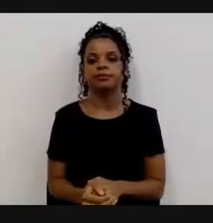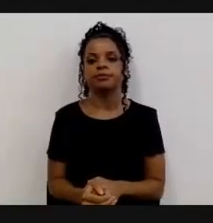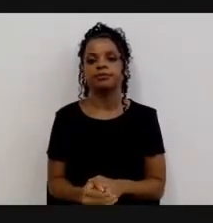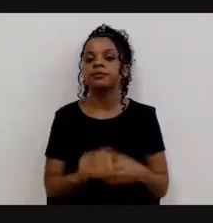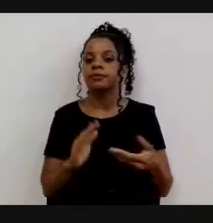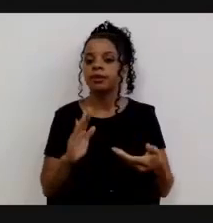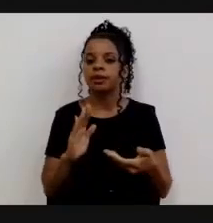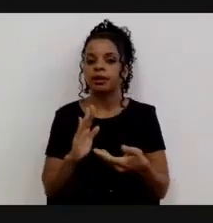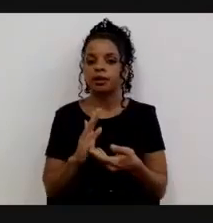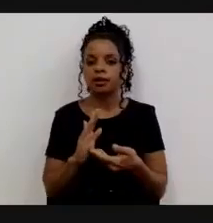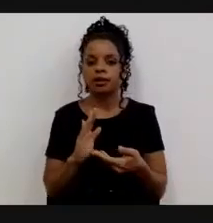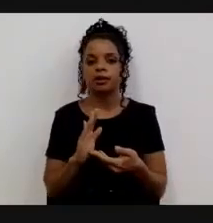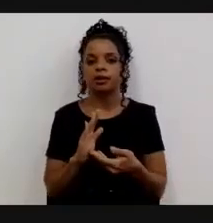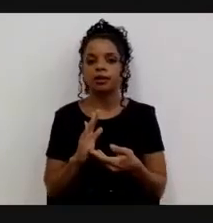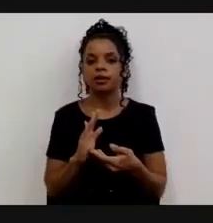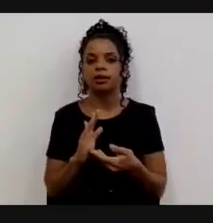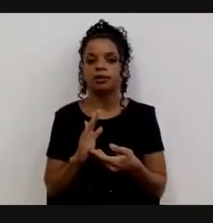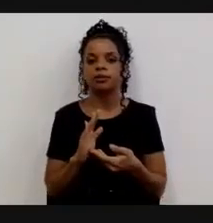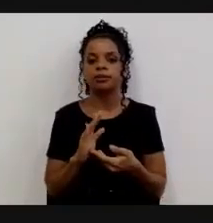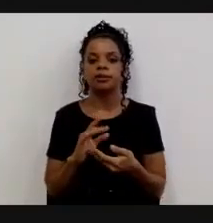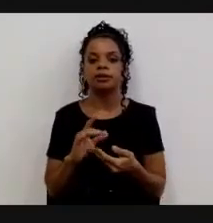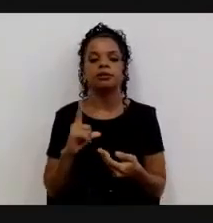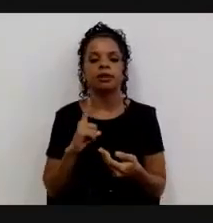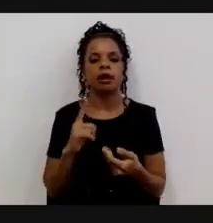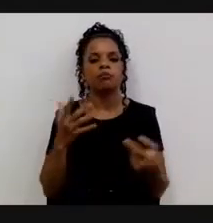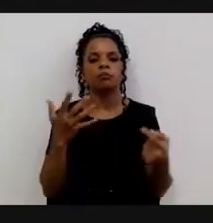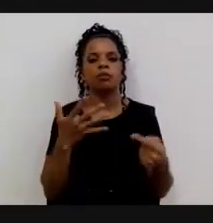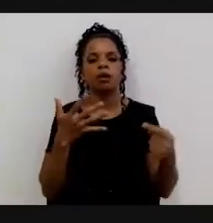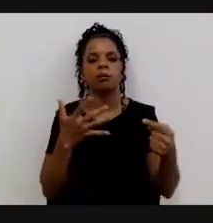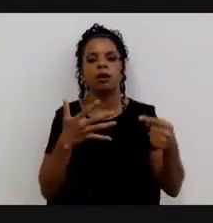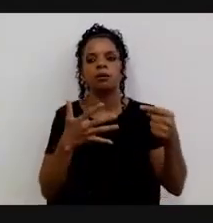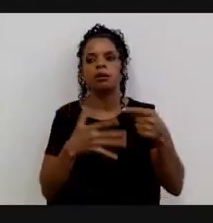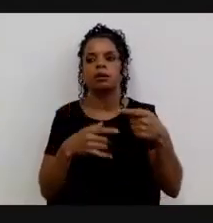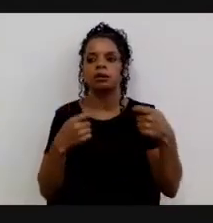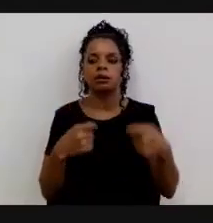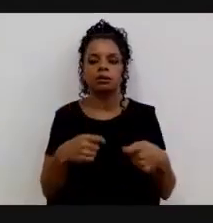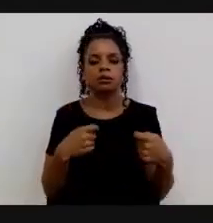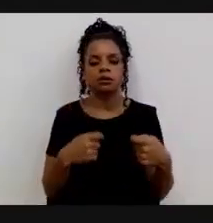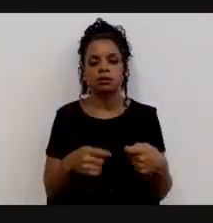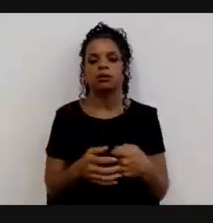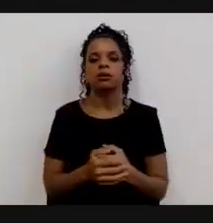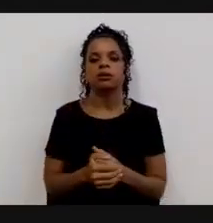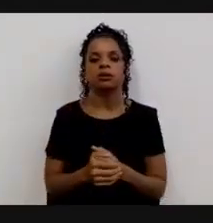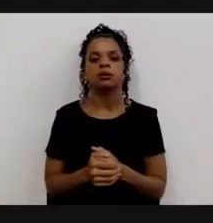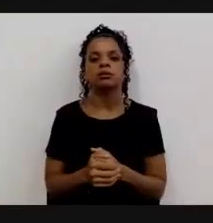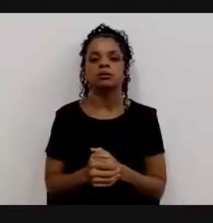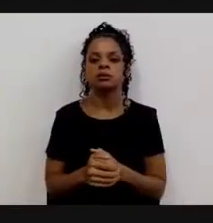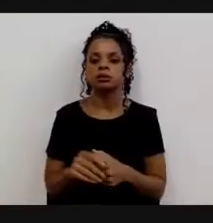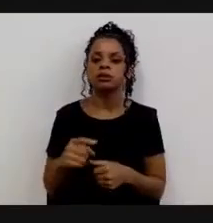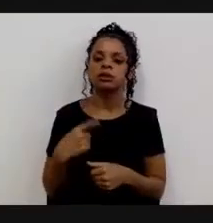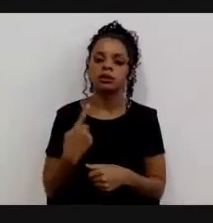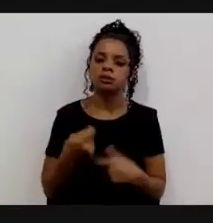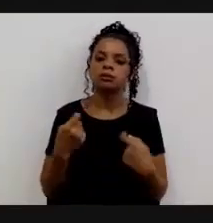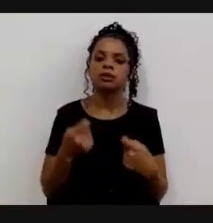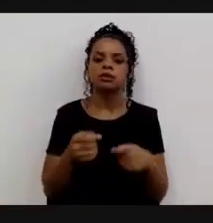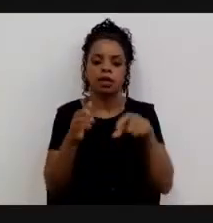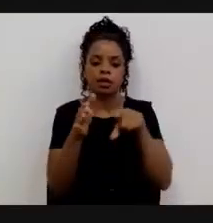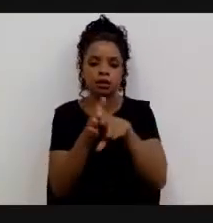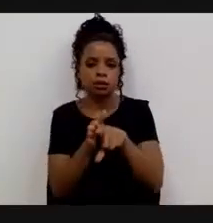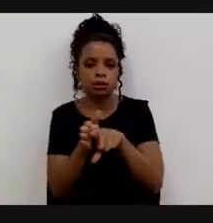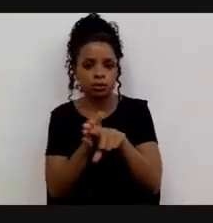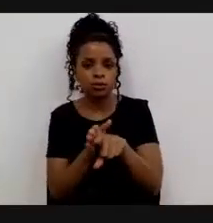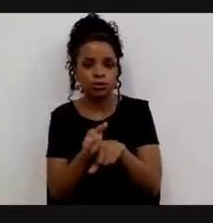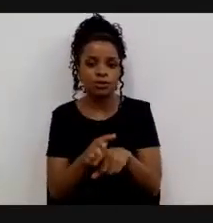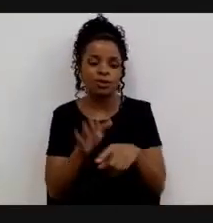dos Deputados tem uma série de demandas. Eu sou consultor legislativo na casa, a gente tem que fazer estudos, os deputados